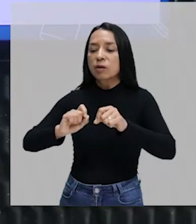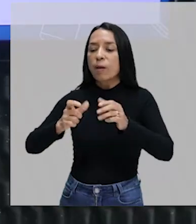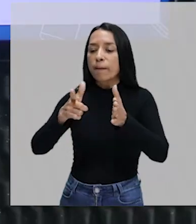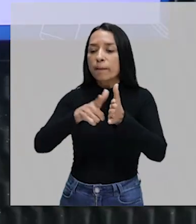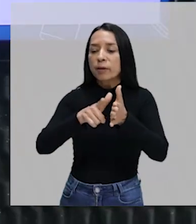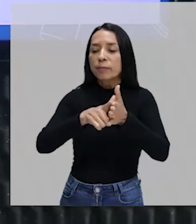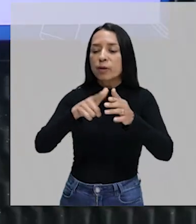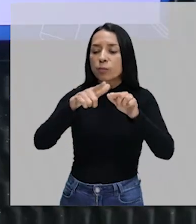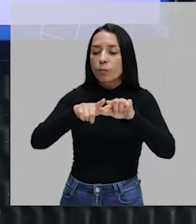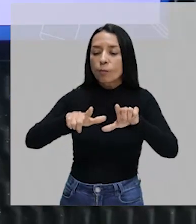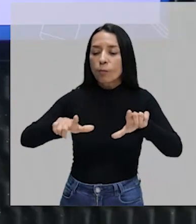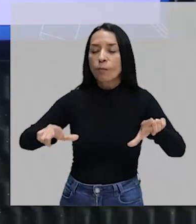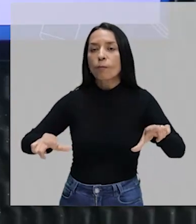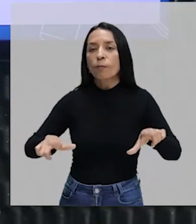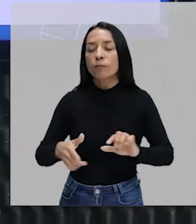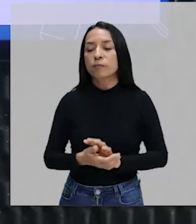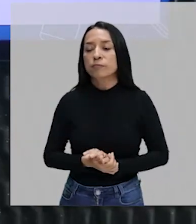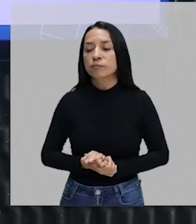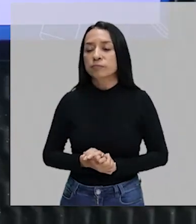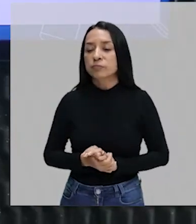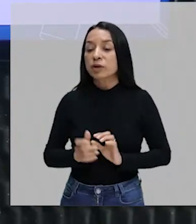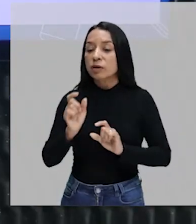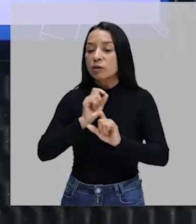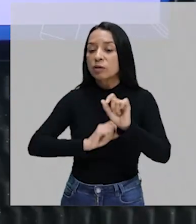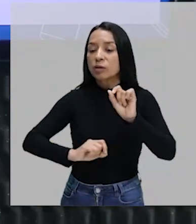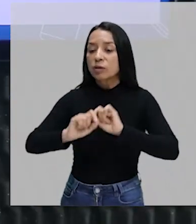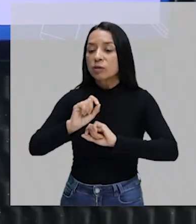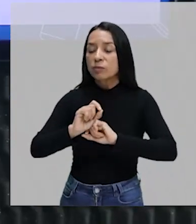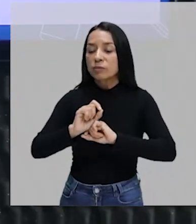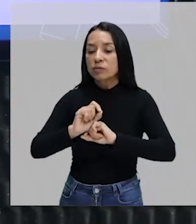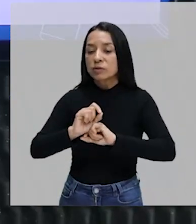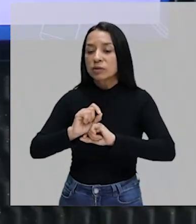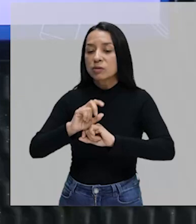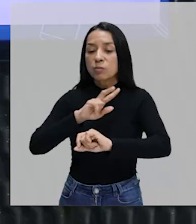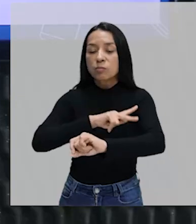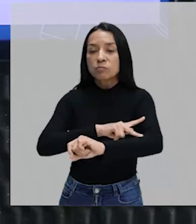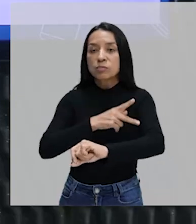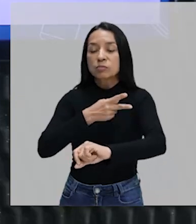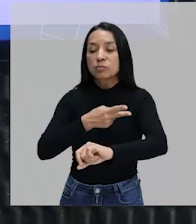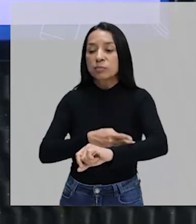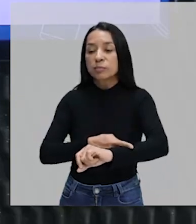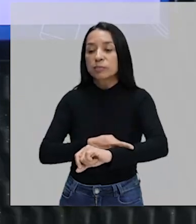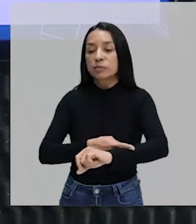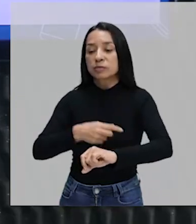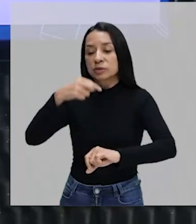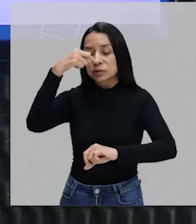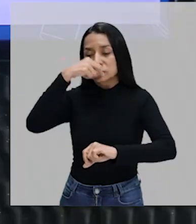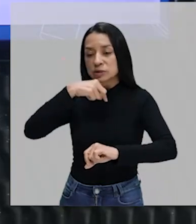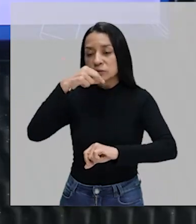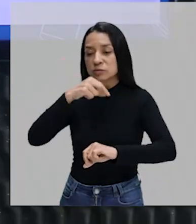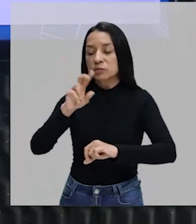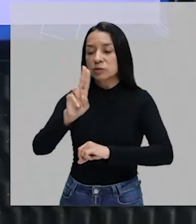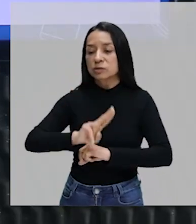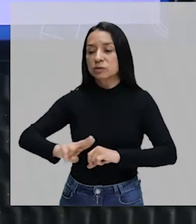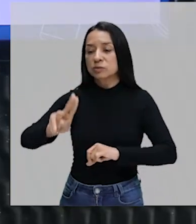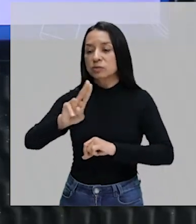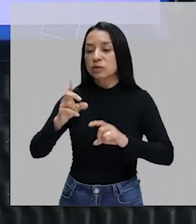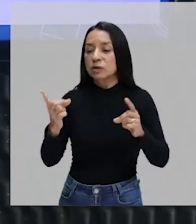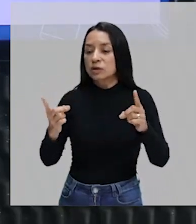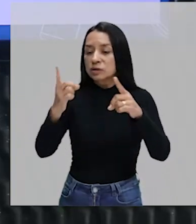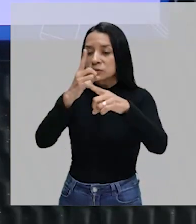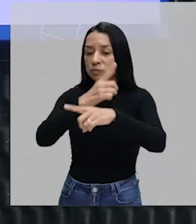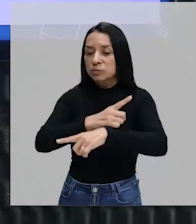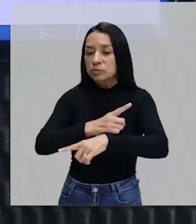branco. Ok? Então, esse é um artifício que Locke vai usar para poder se opor àquilo que a gente conhece como